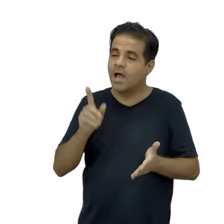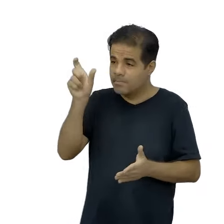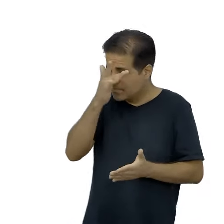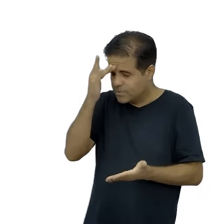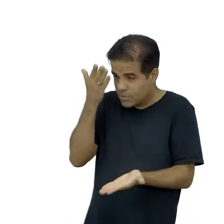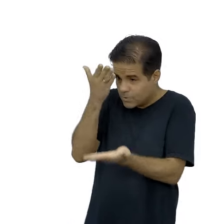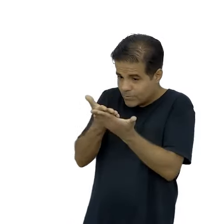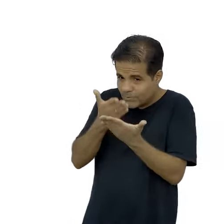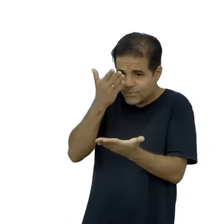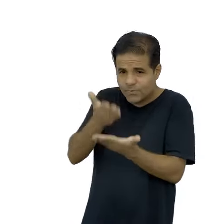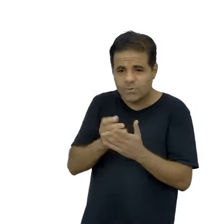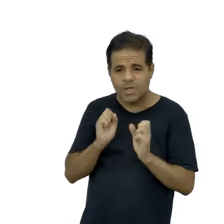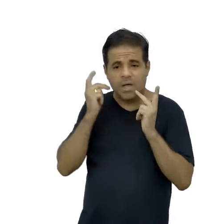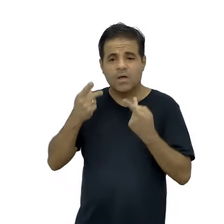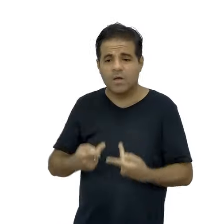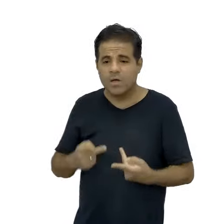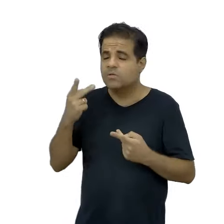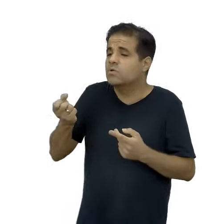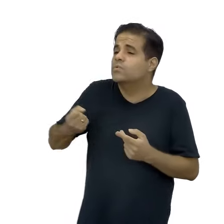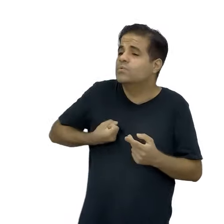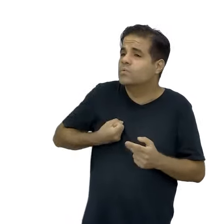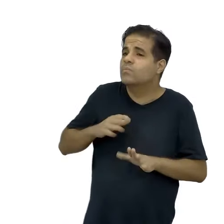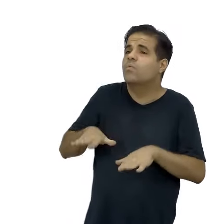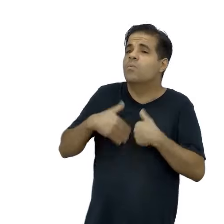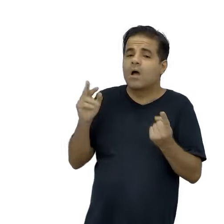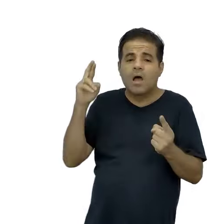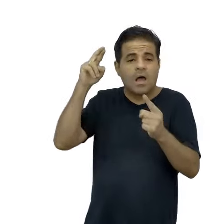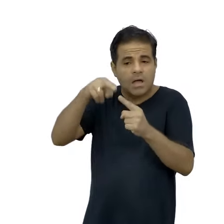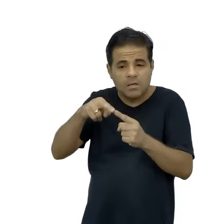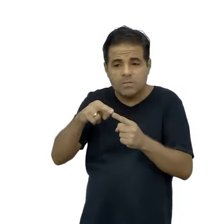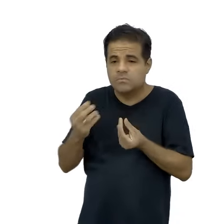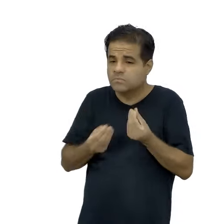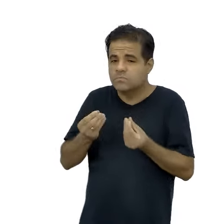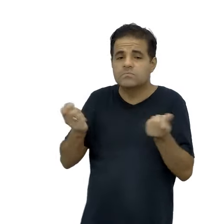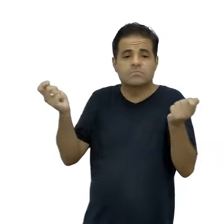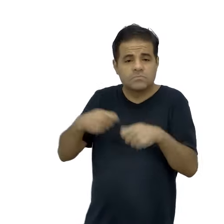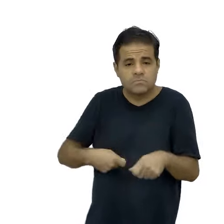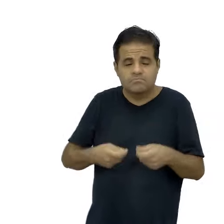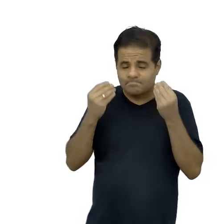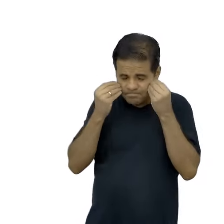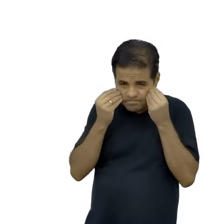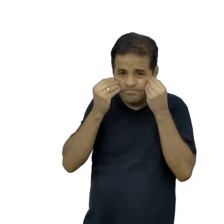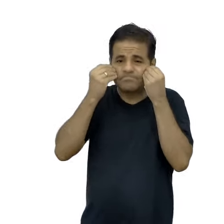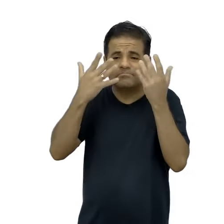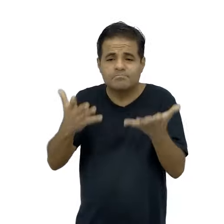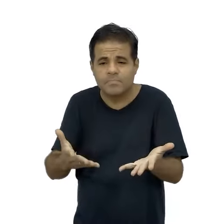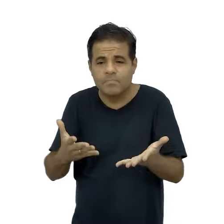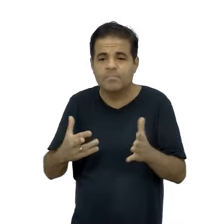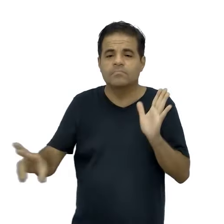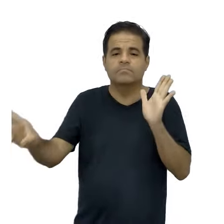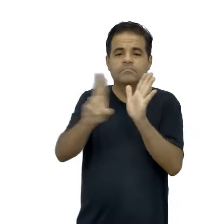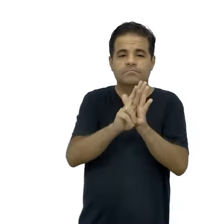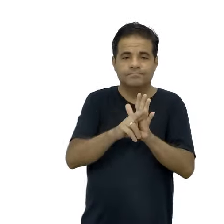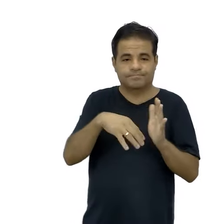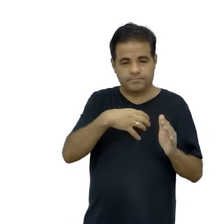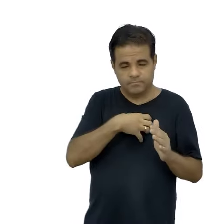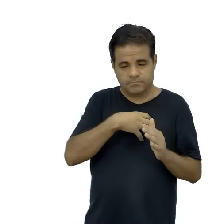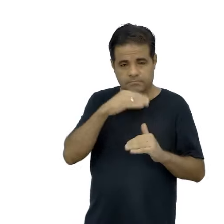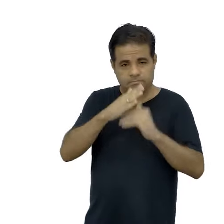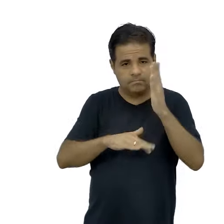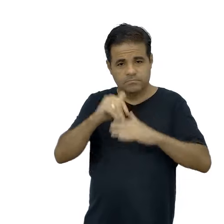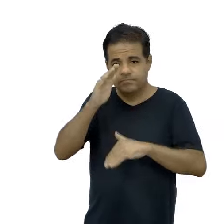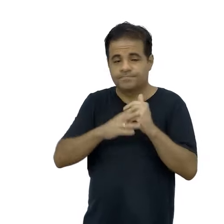estudante reconhecendo quais são os números racionais, né? E como eles podem ser expressados. Eles são representados em formas